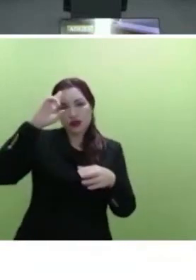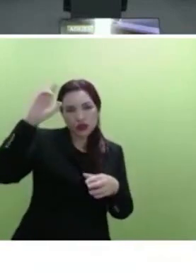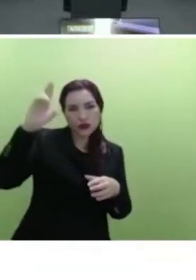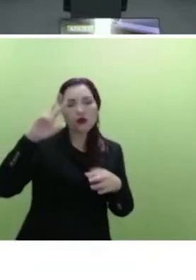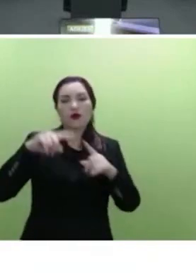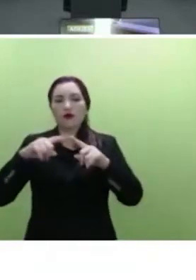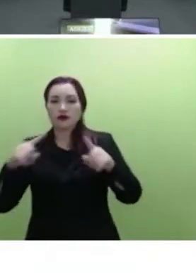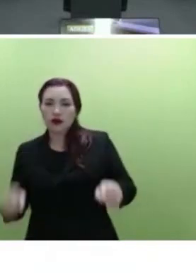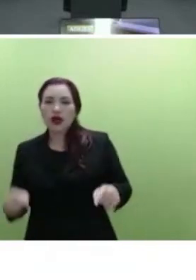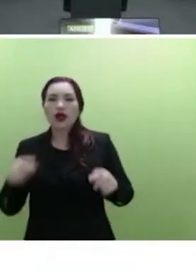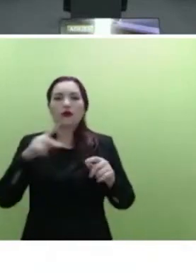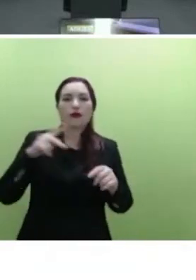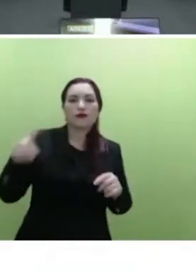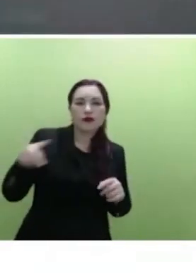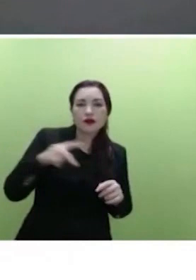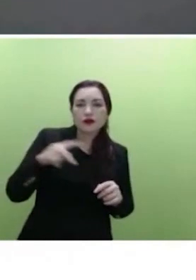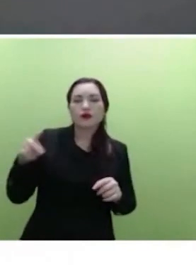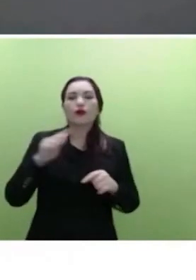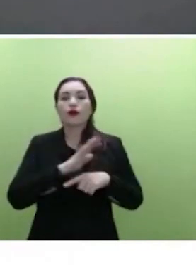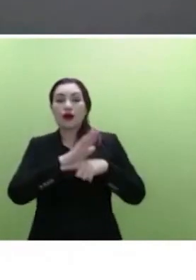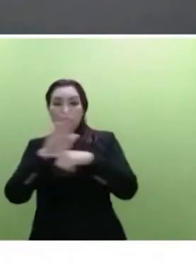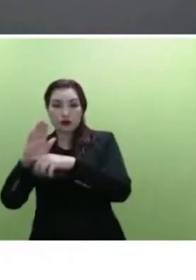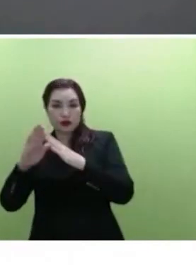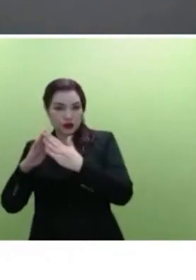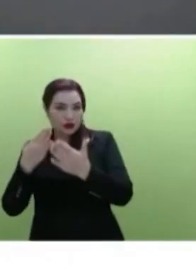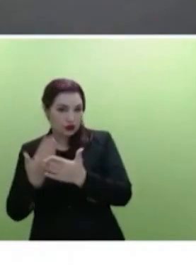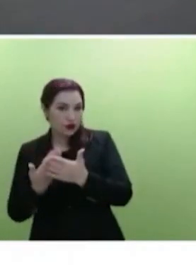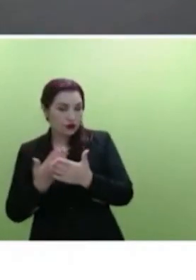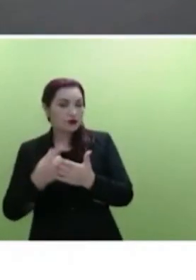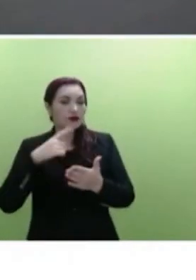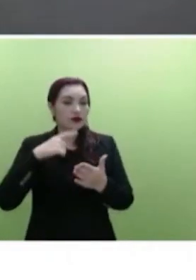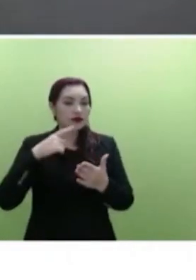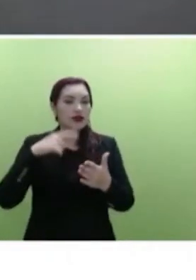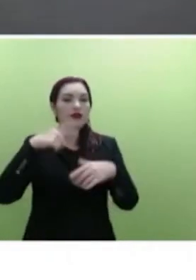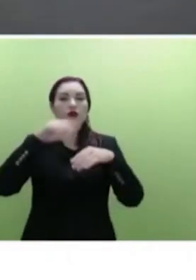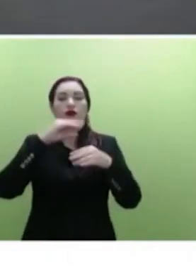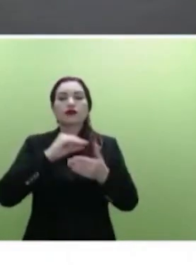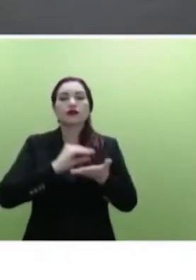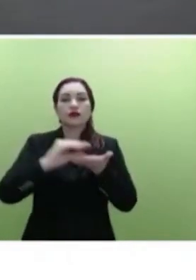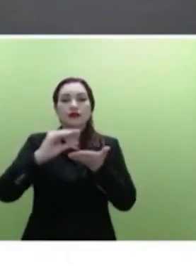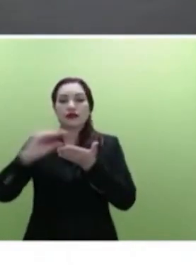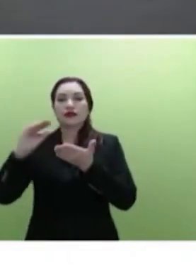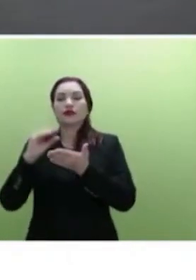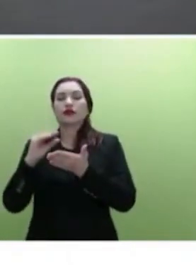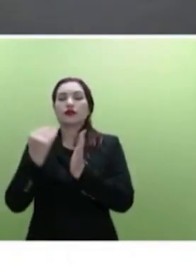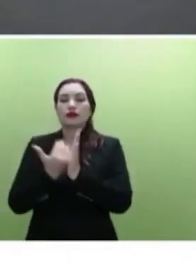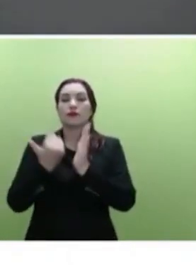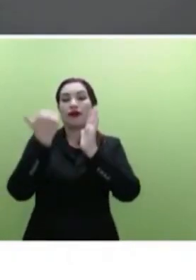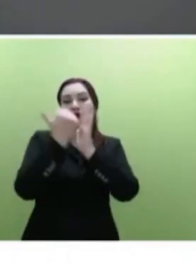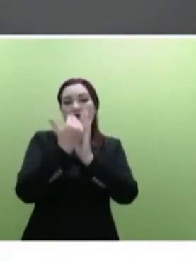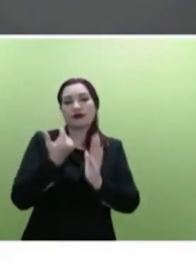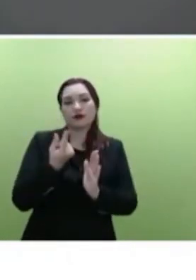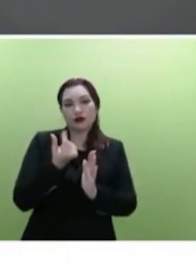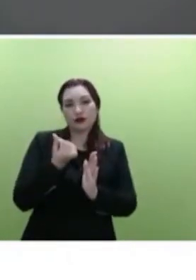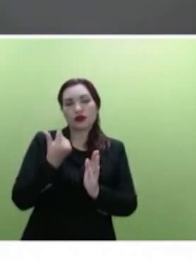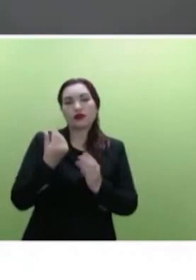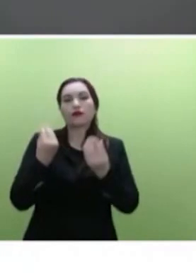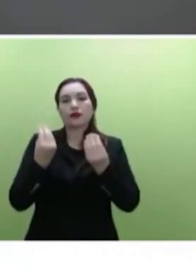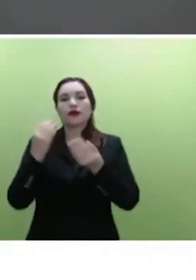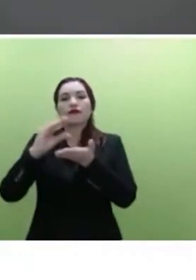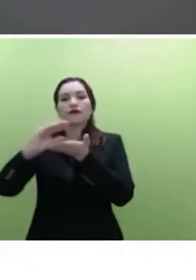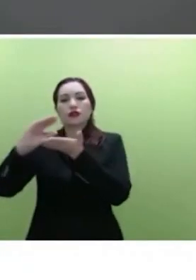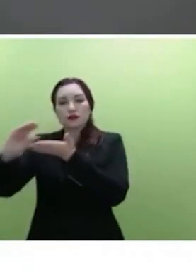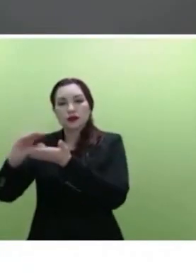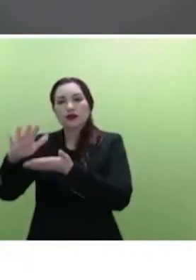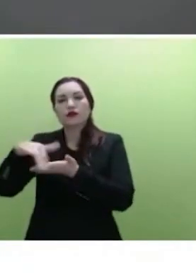ações na ponta para o retorno a gente vai fazer uma transferência Extra via autonomia financeira para investimento e